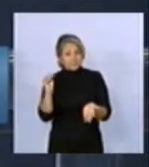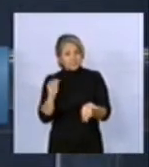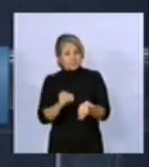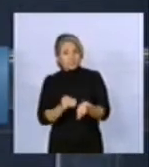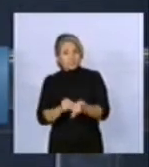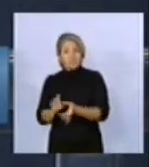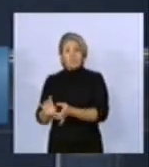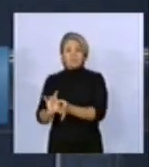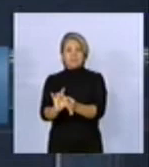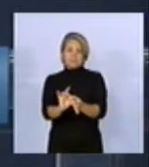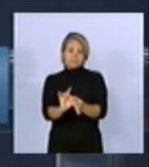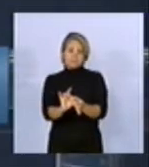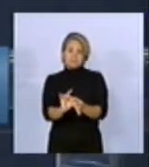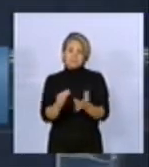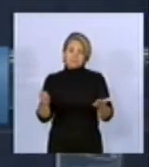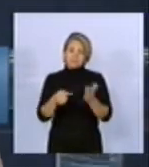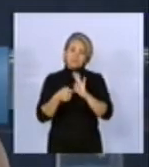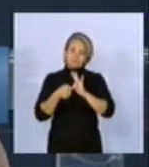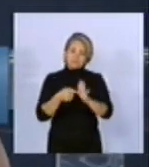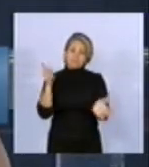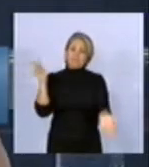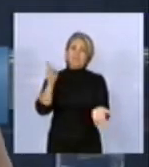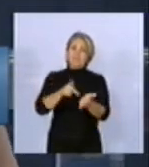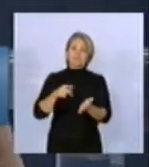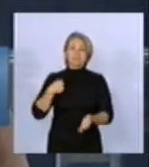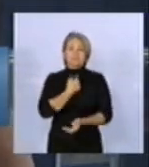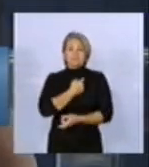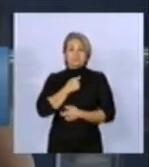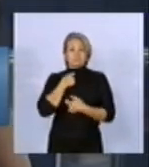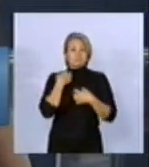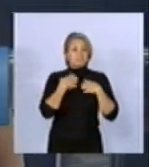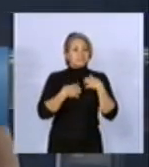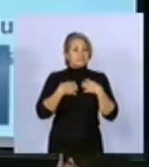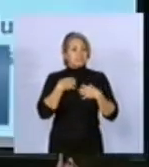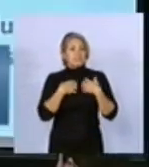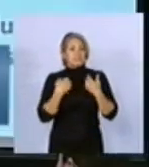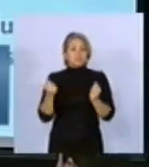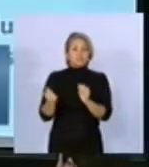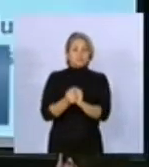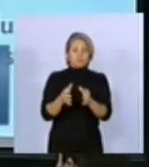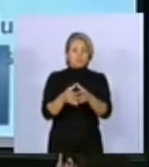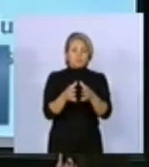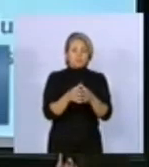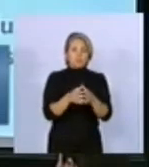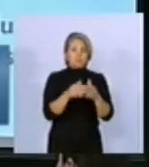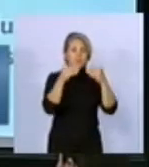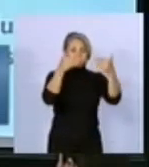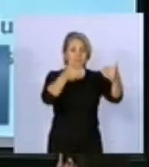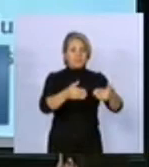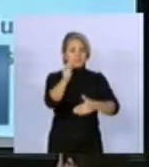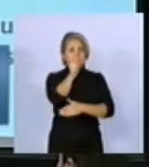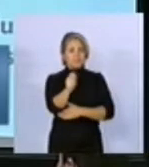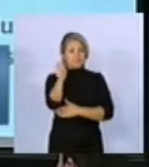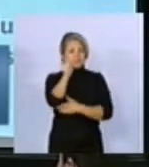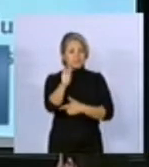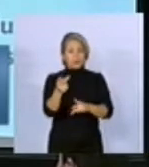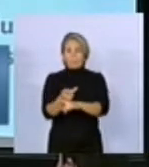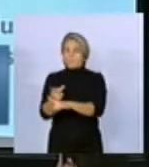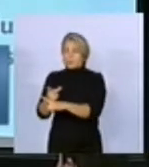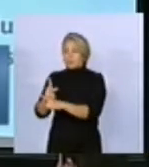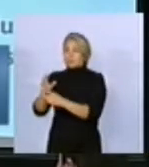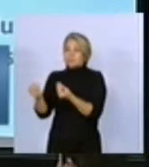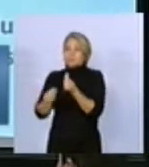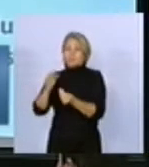Então essa é uma realidade que tem os afligido muito como presidente de associação buscando soluções